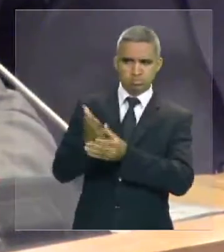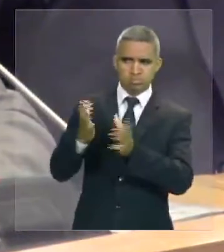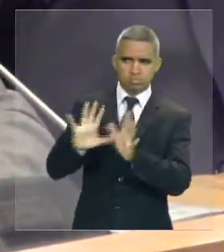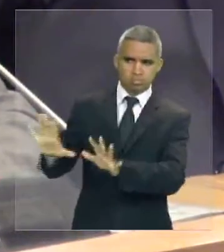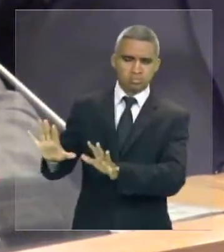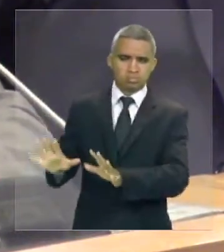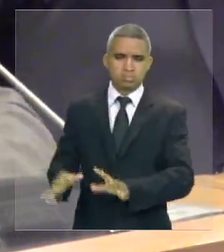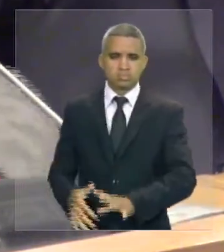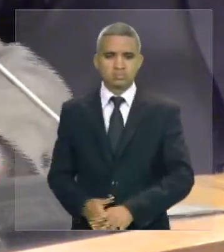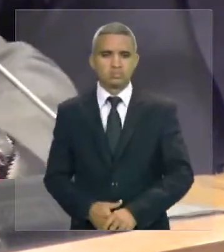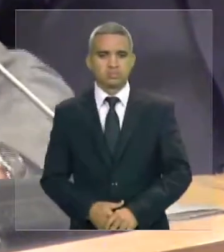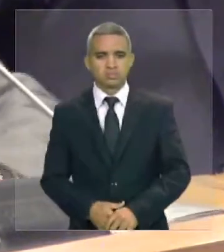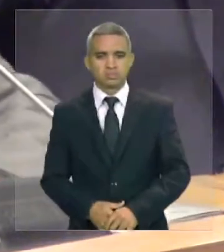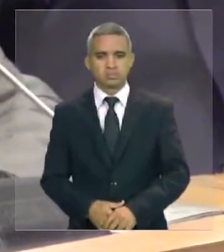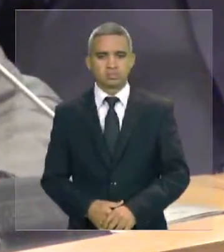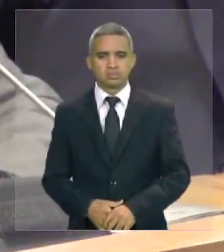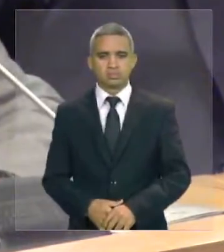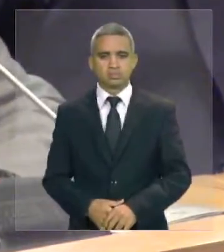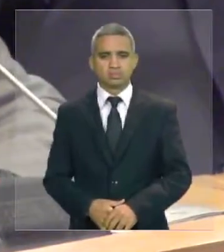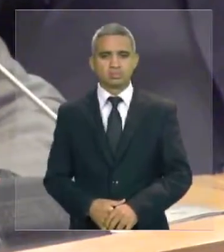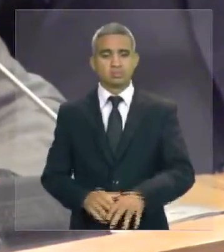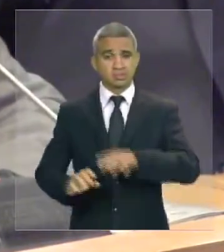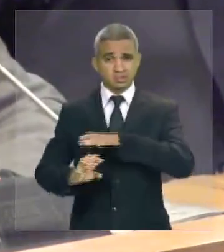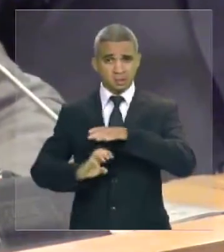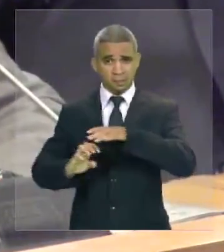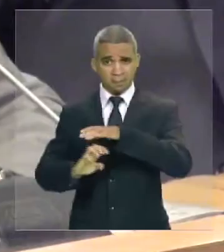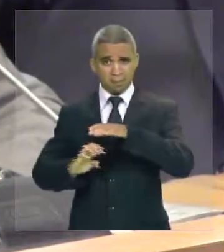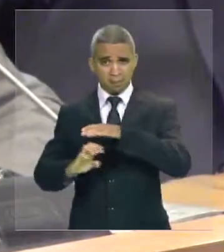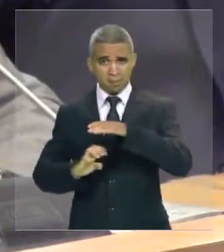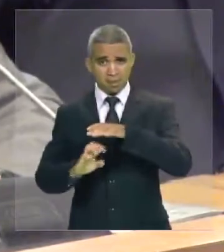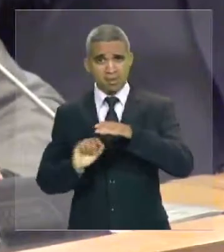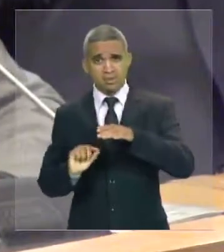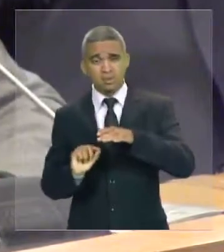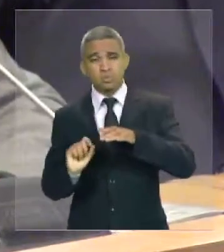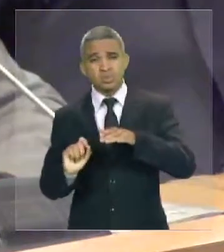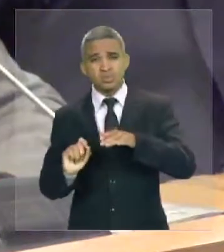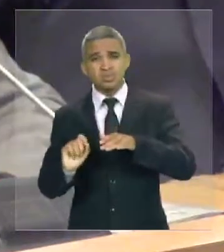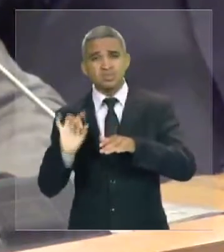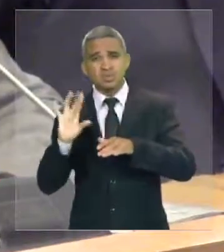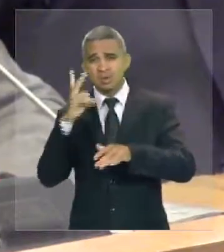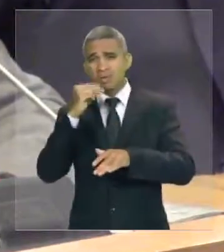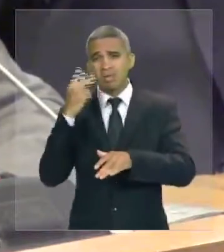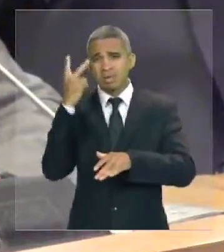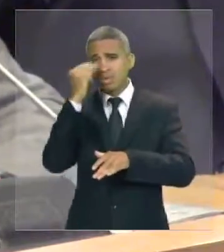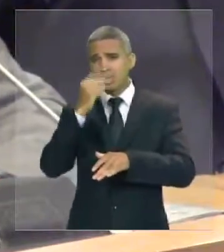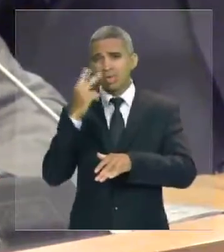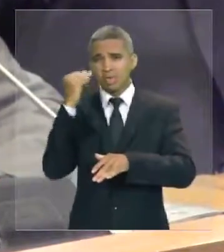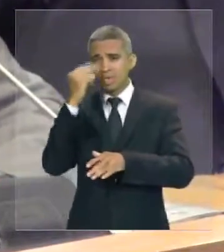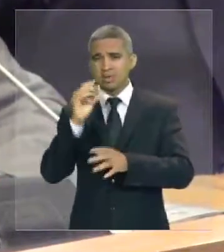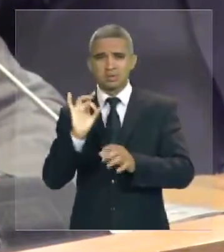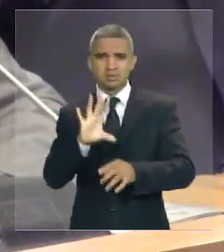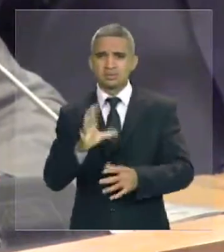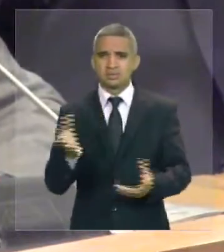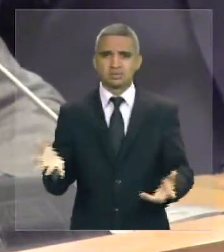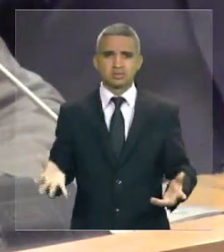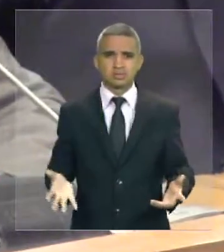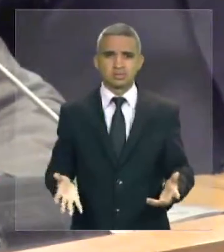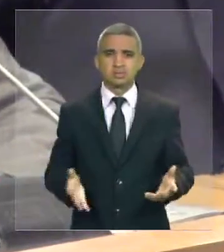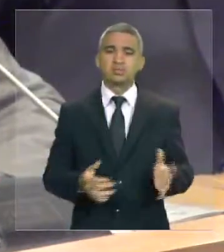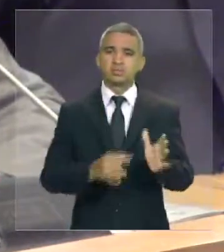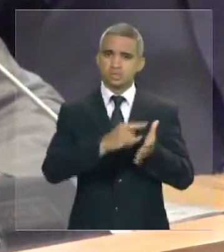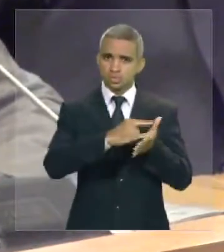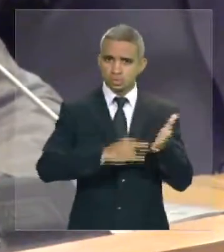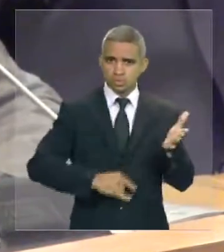direito àquelas empresas porque eram apenas factoides. A licitação, o